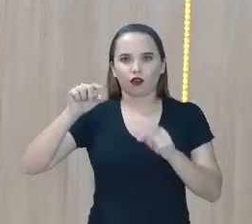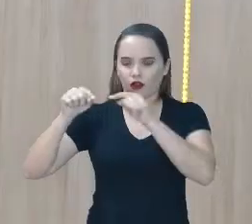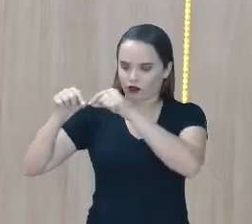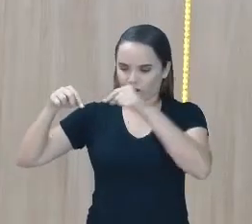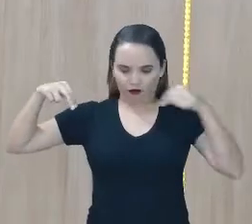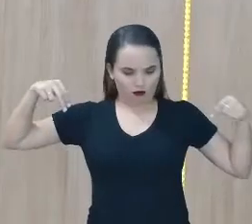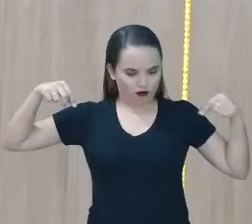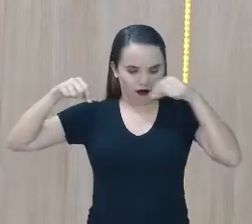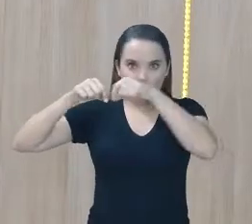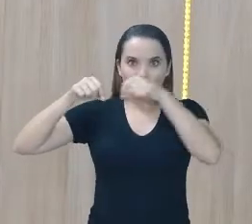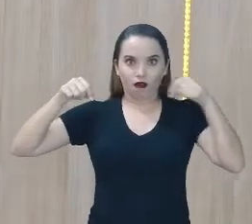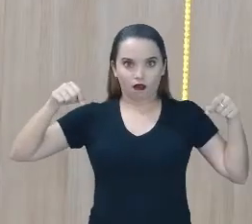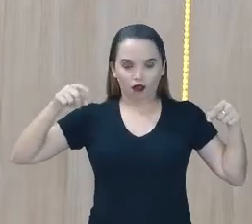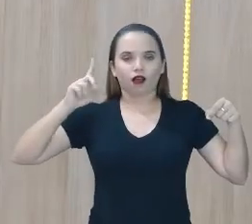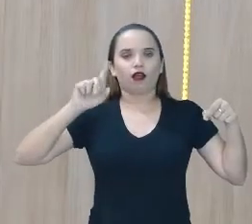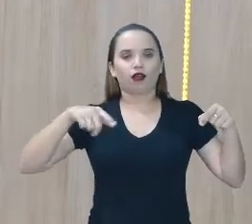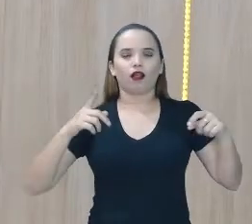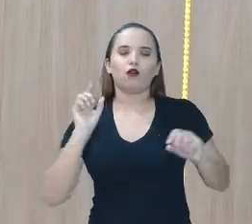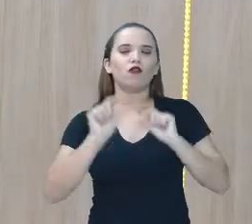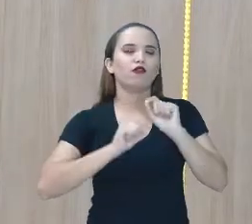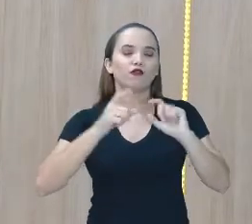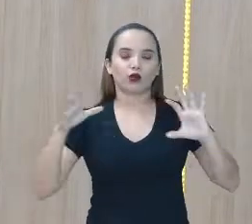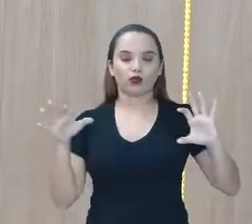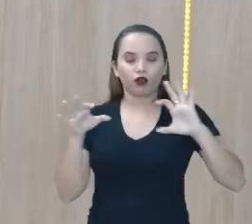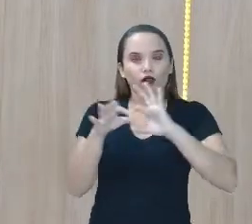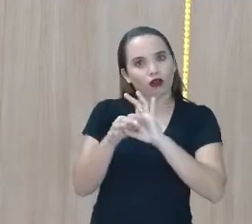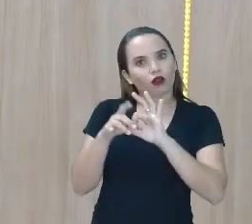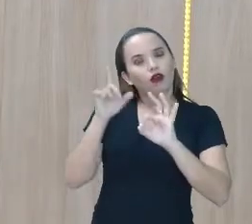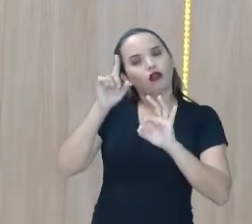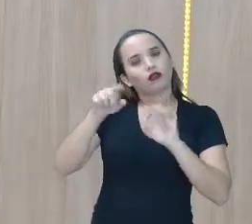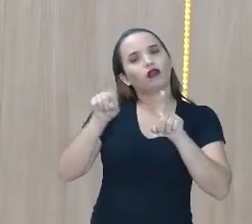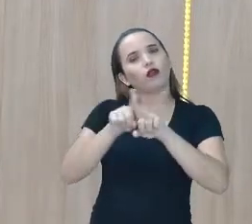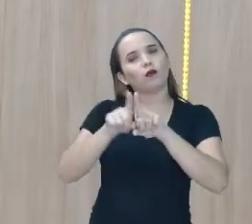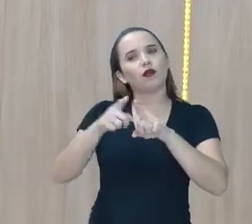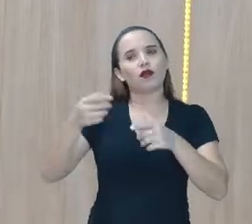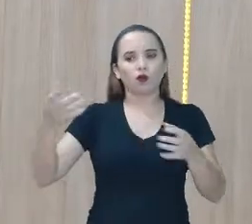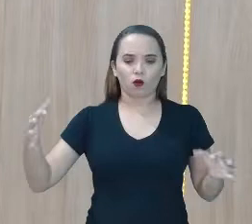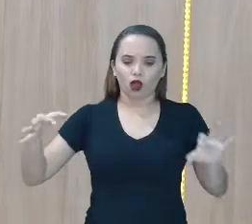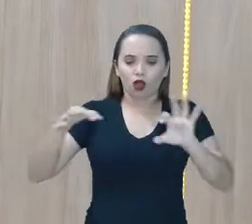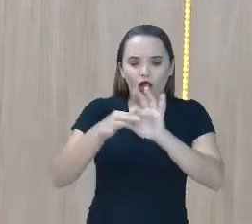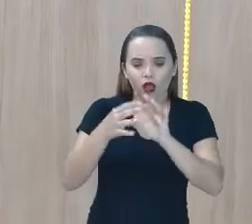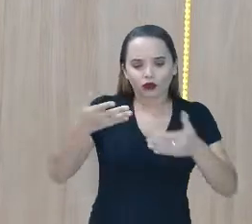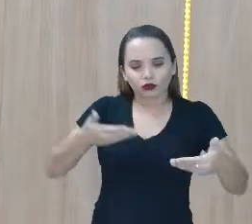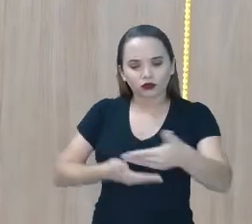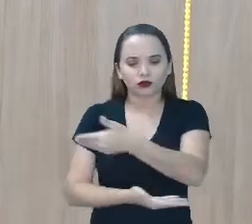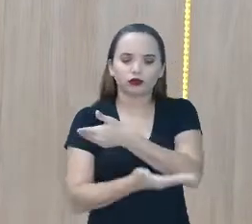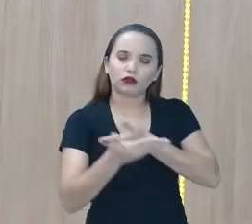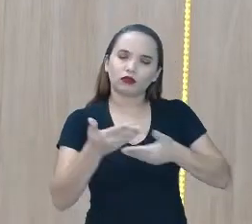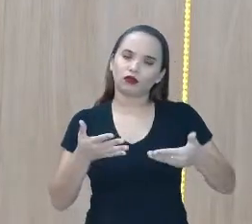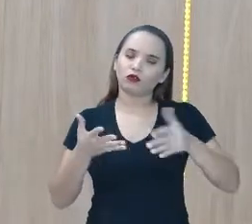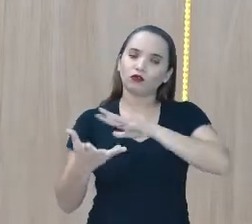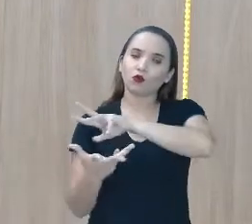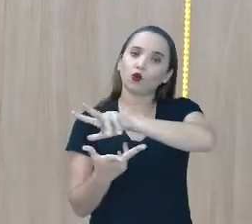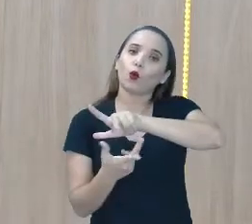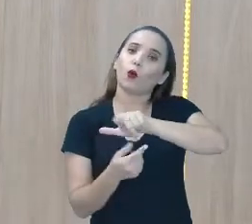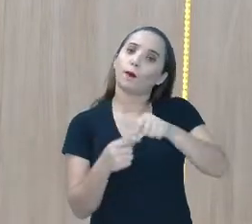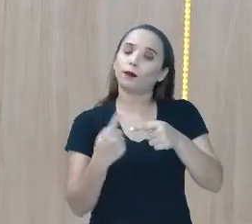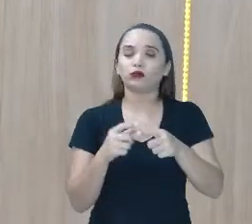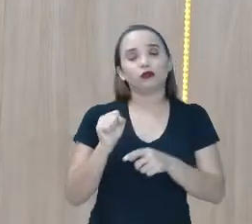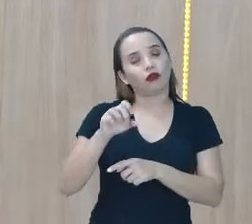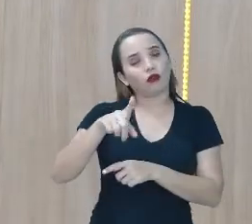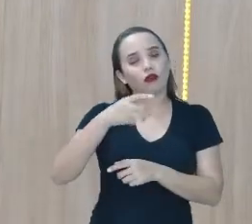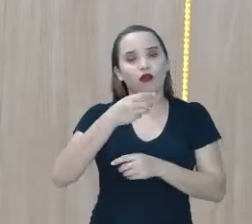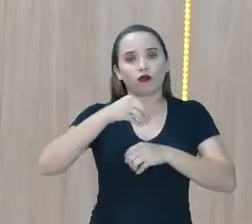para o outro, a gente já atrela a questão da interação com o mundo. Quando você sugere uma atividade